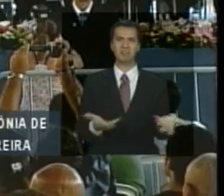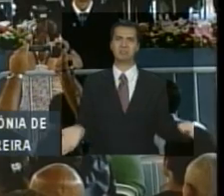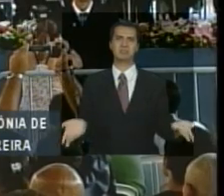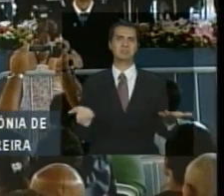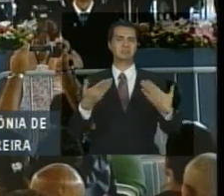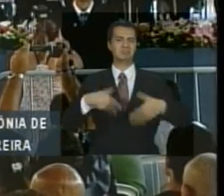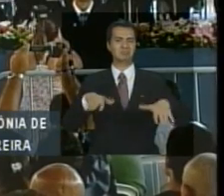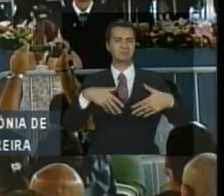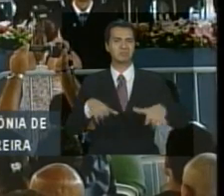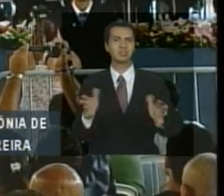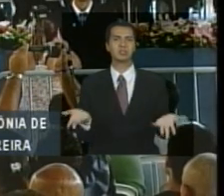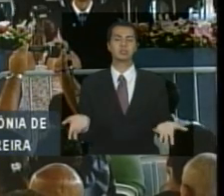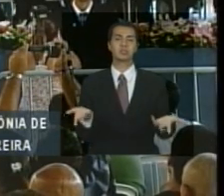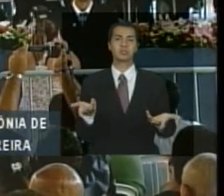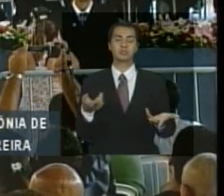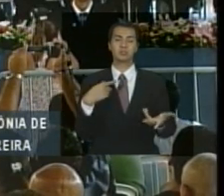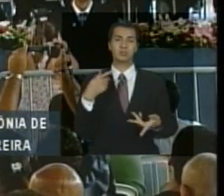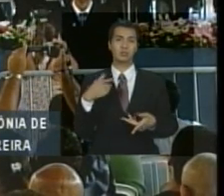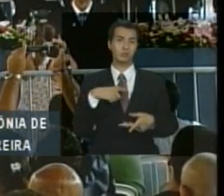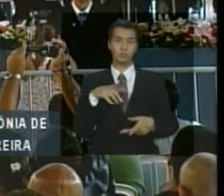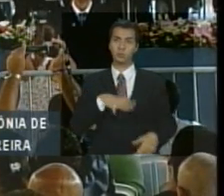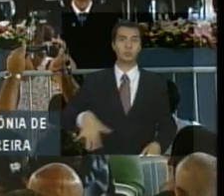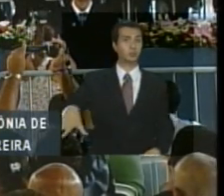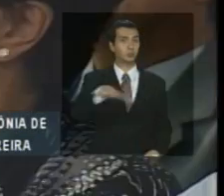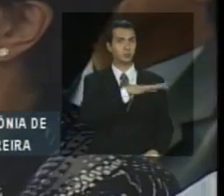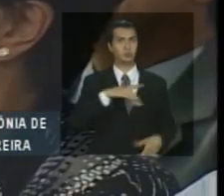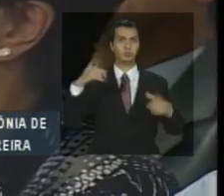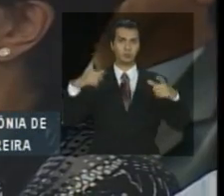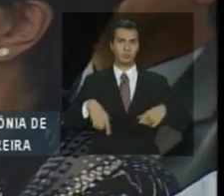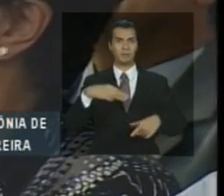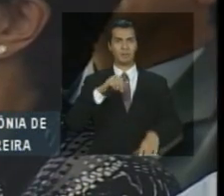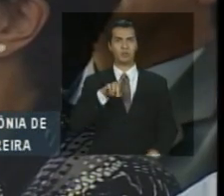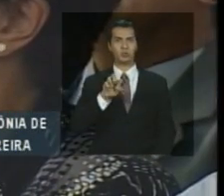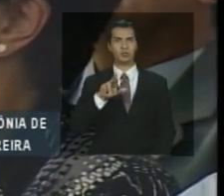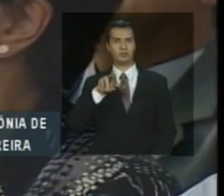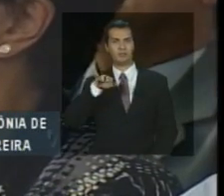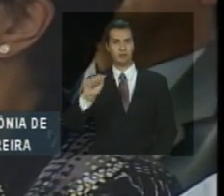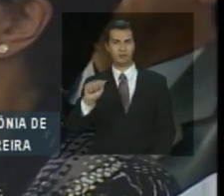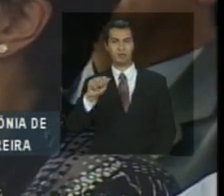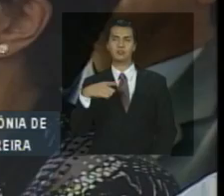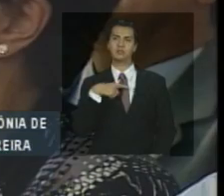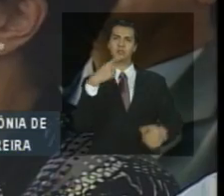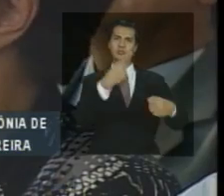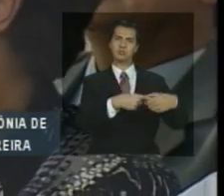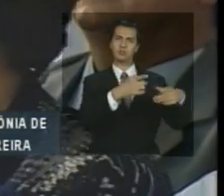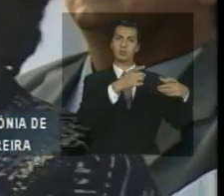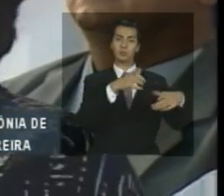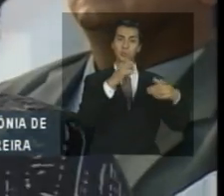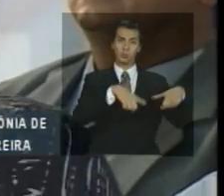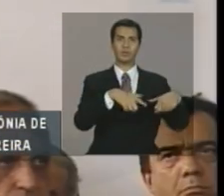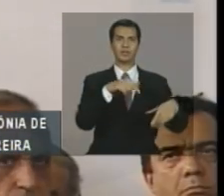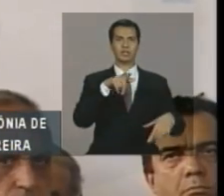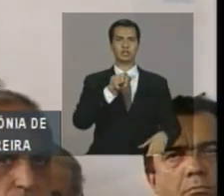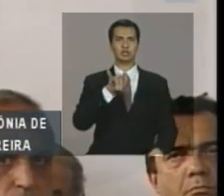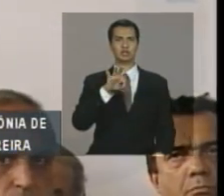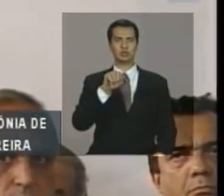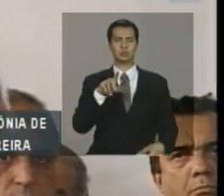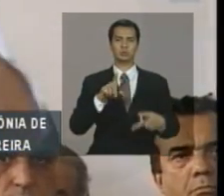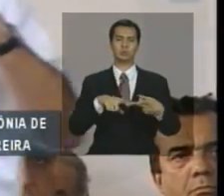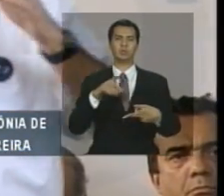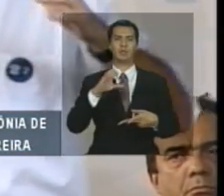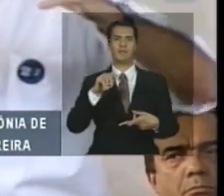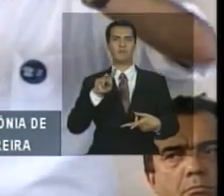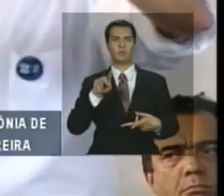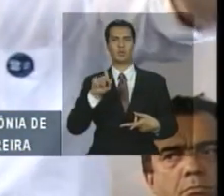com os bairros Maravilha, aí eu falo de toda a Grande Madureira, que a gente está fazendo ali em Turiaçu, em Cascadura, em Quintino, em